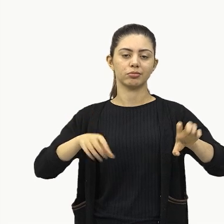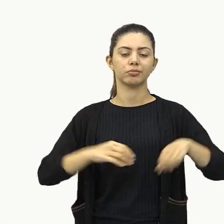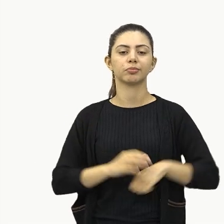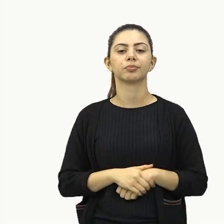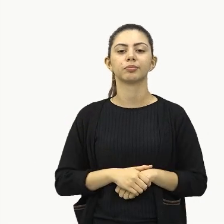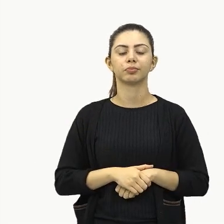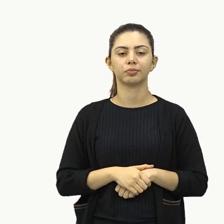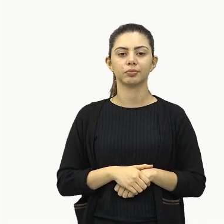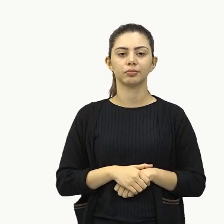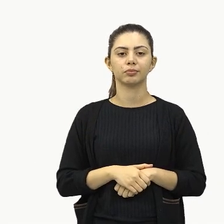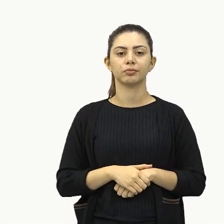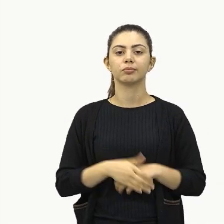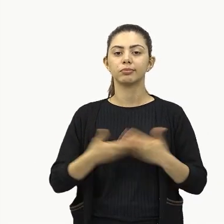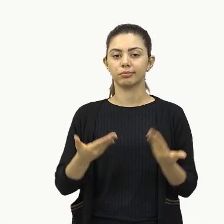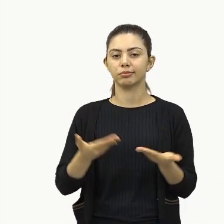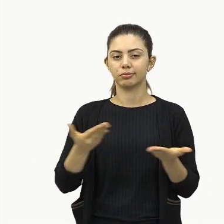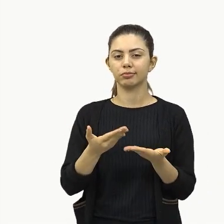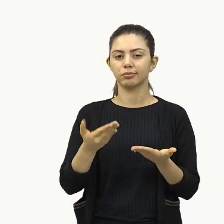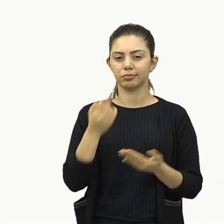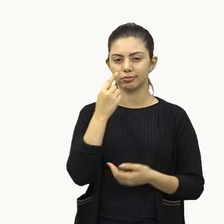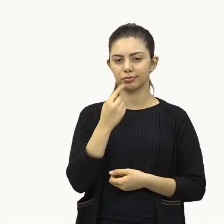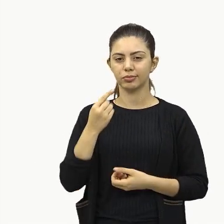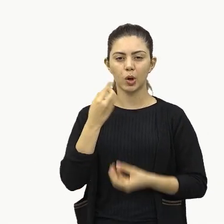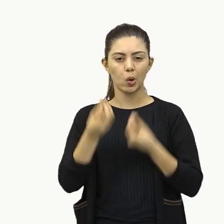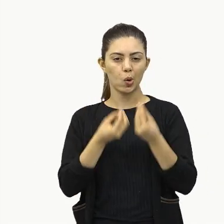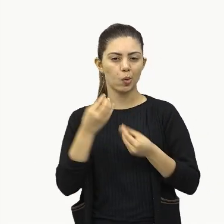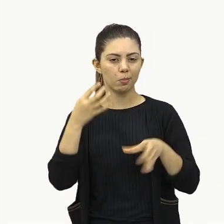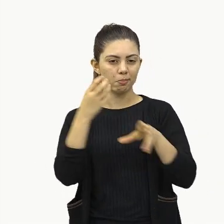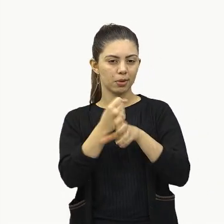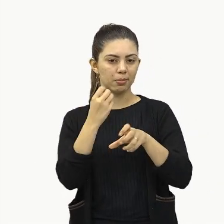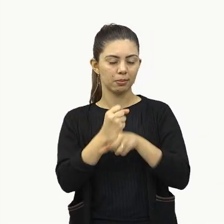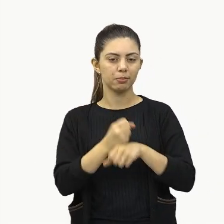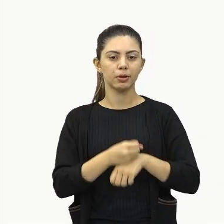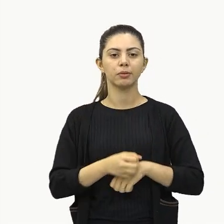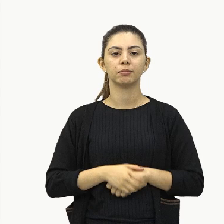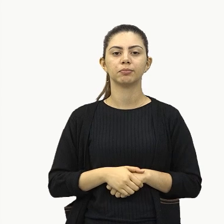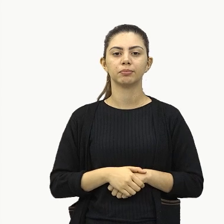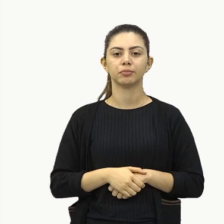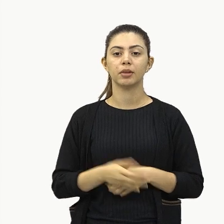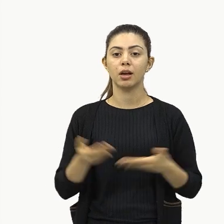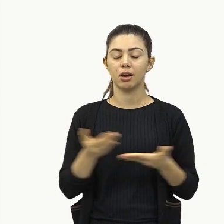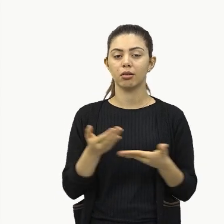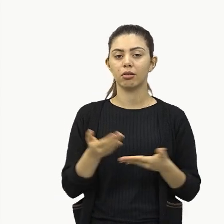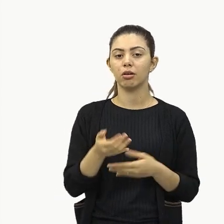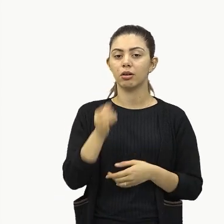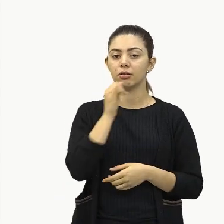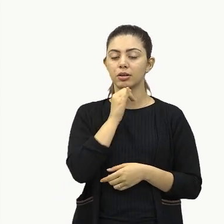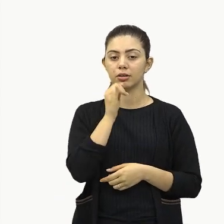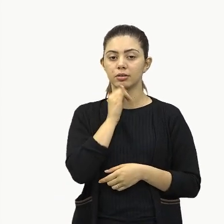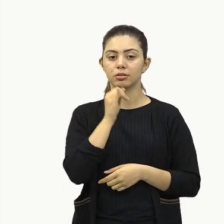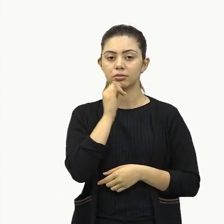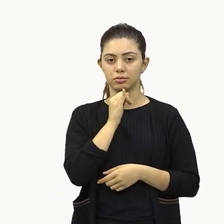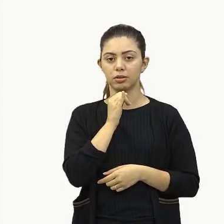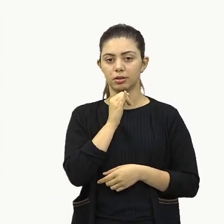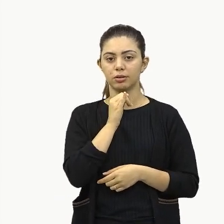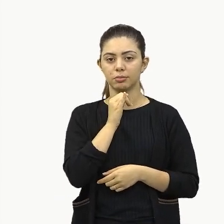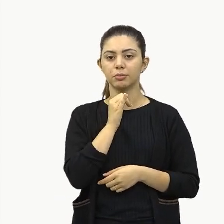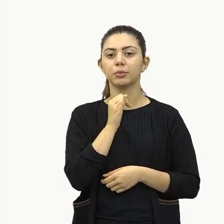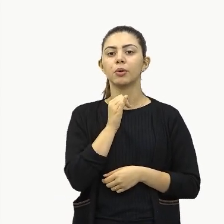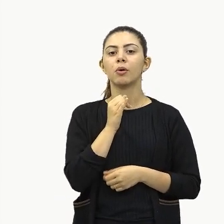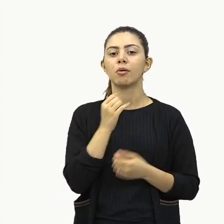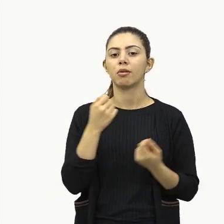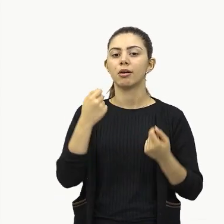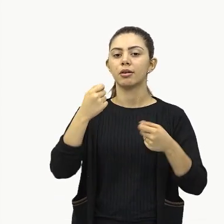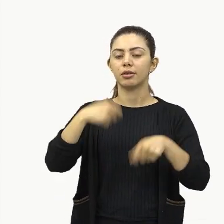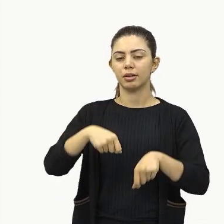Mas avançando aqui um pouquinho, nós chegamos em mais um exemplo de expressão numérica agora, mais elaborada